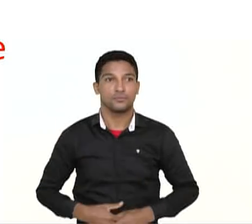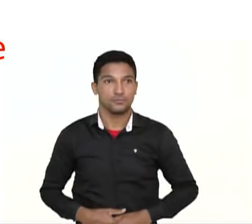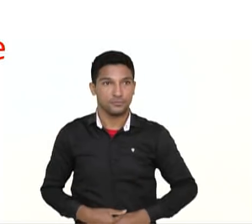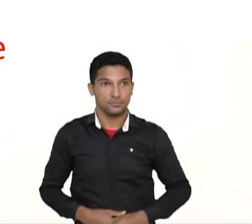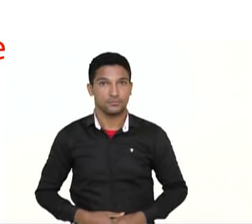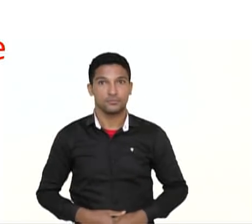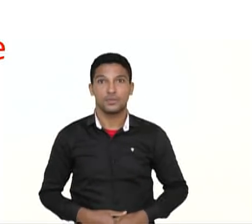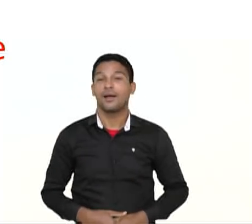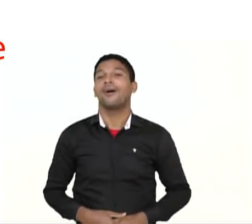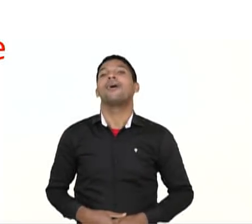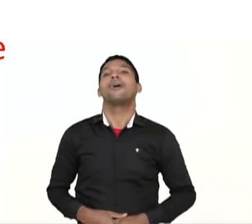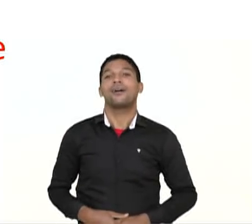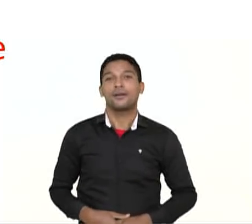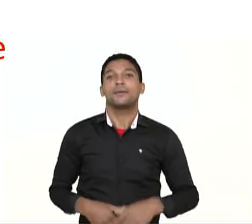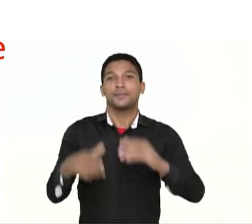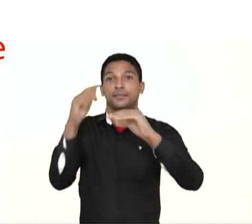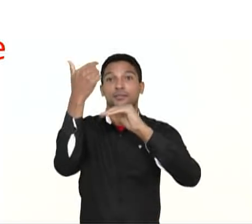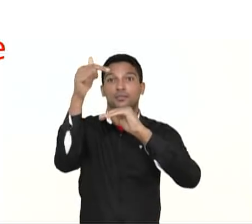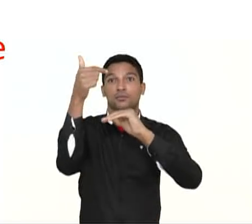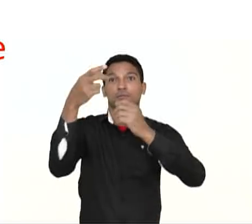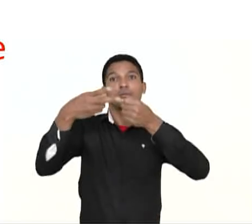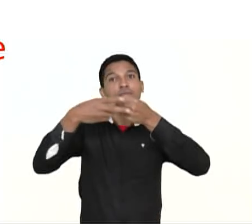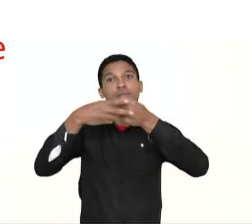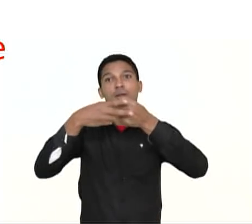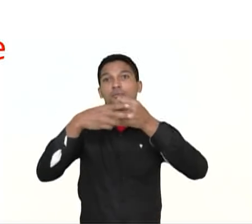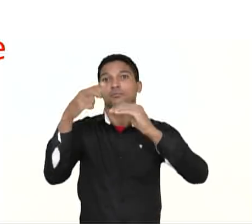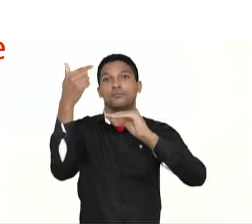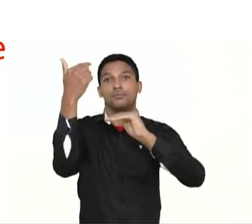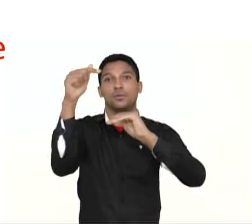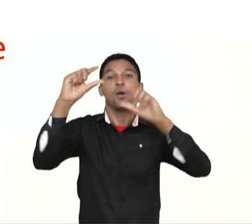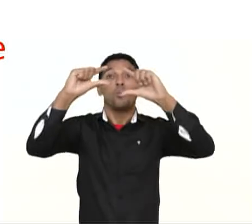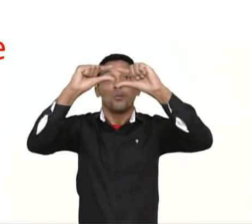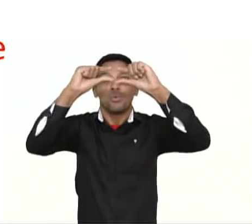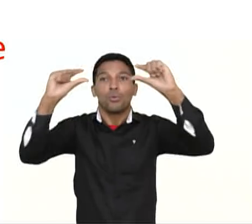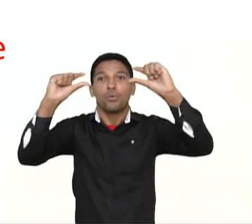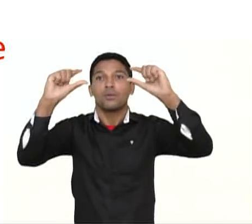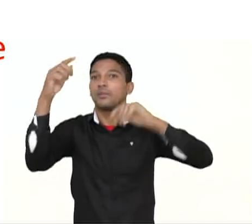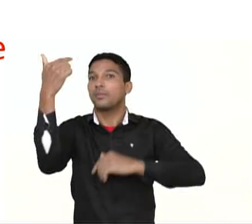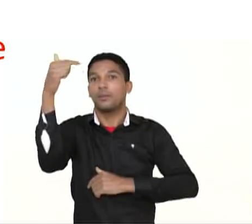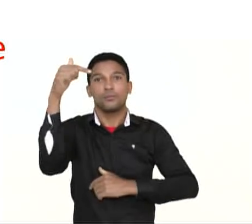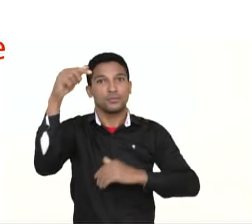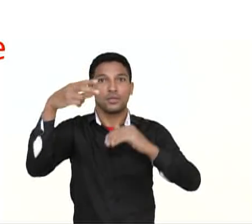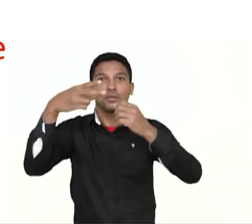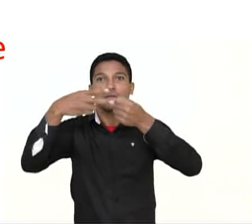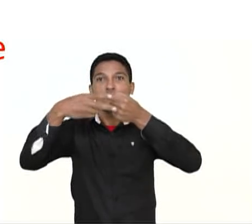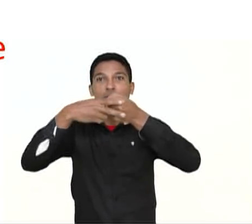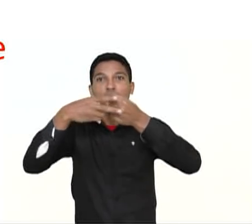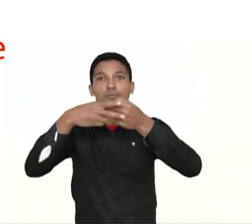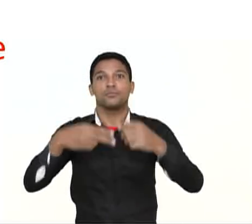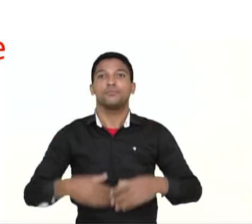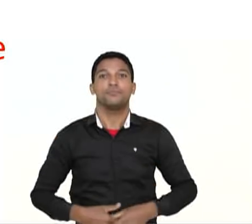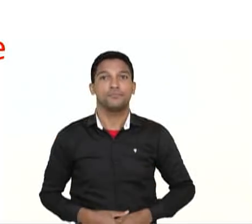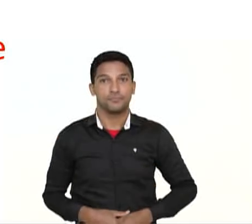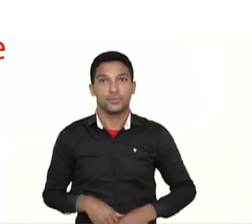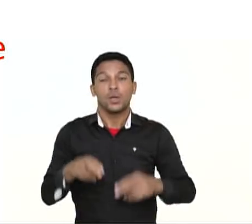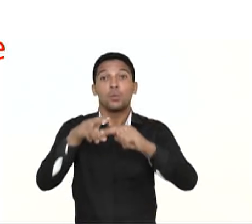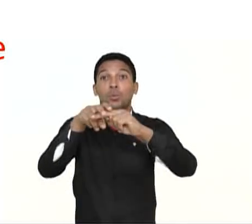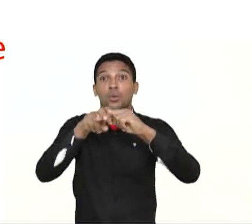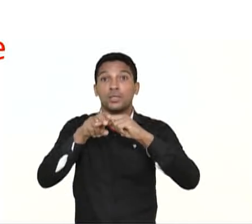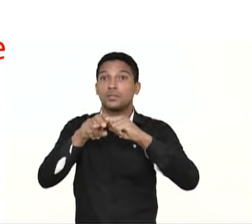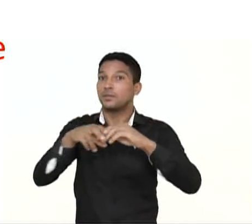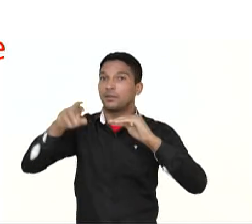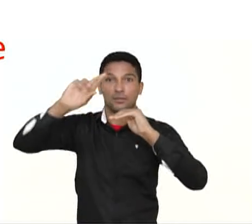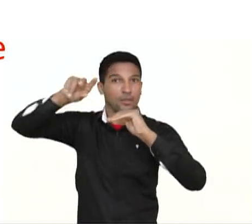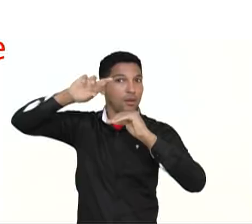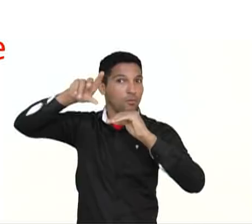Nós não temos a presença de um verbo aqui neste enunciado. Logo, ele não se configura como uma oração. E